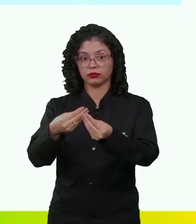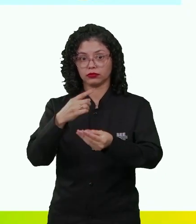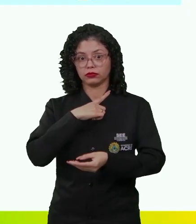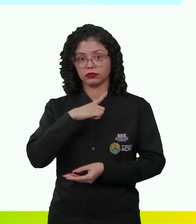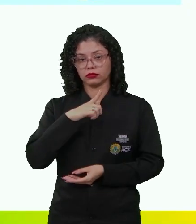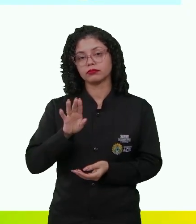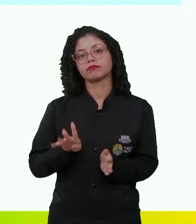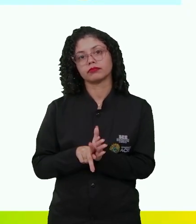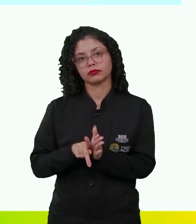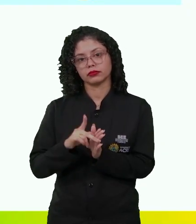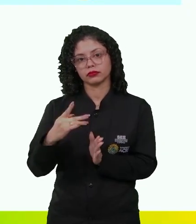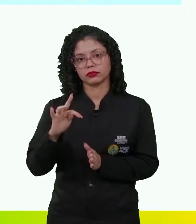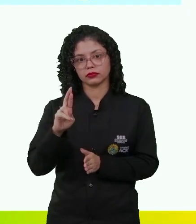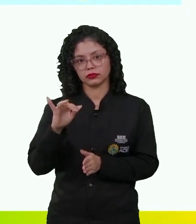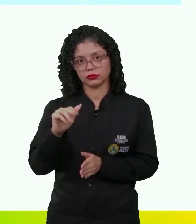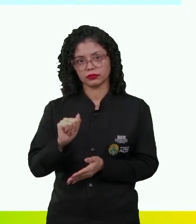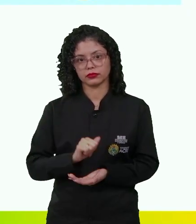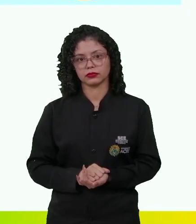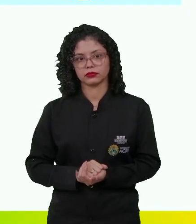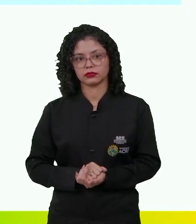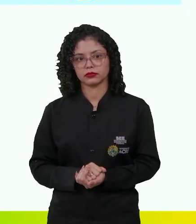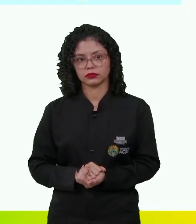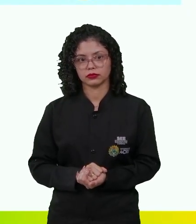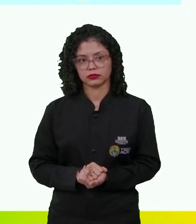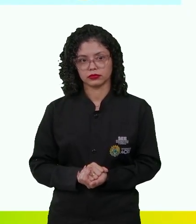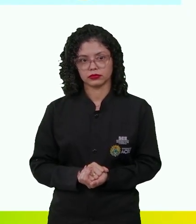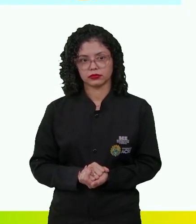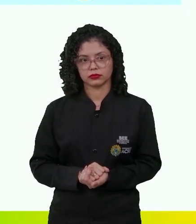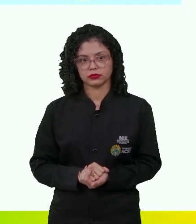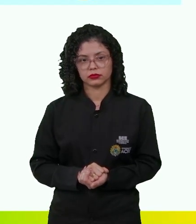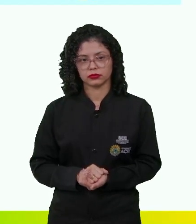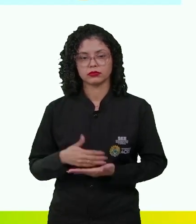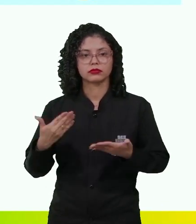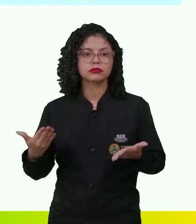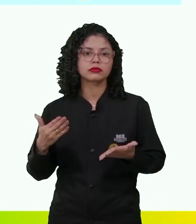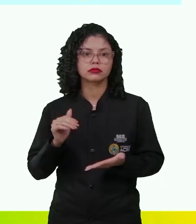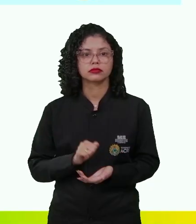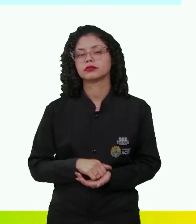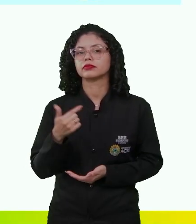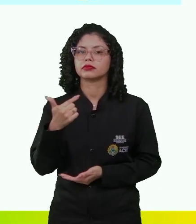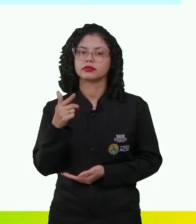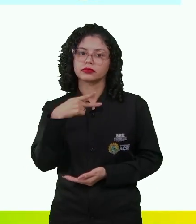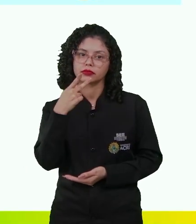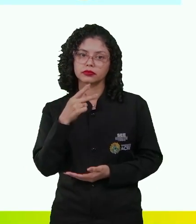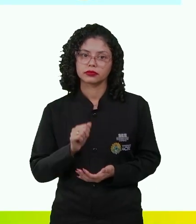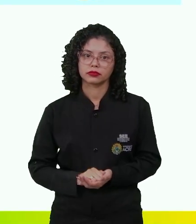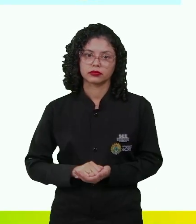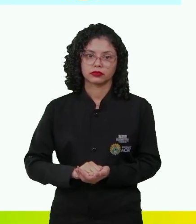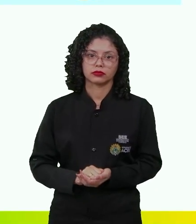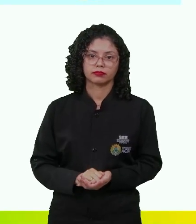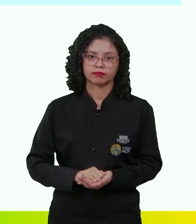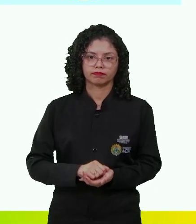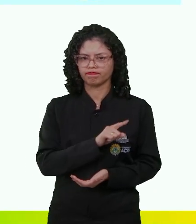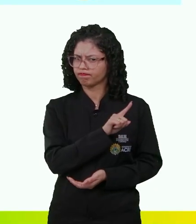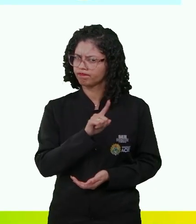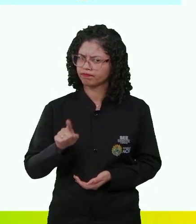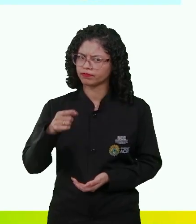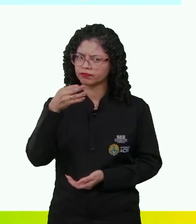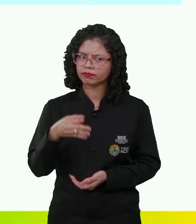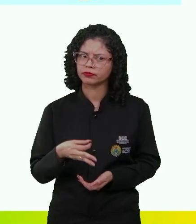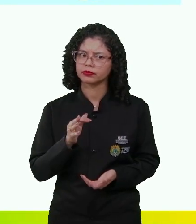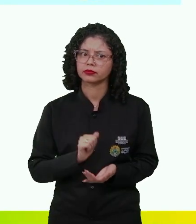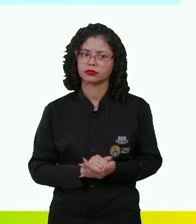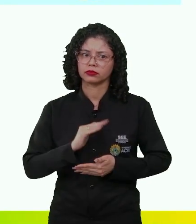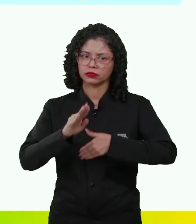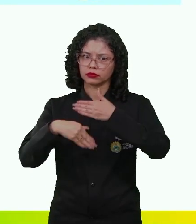e tecnologia de ponta. A questão de número 2 diz o seguinte: não é correto